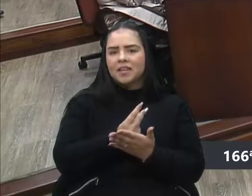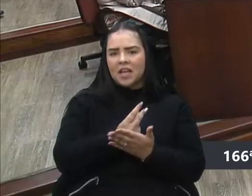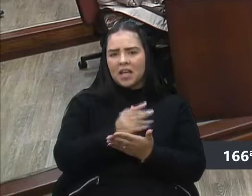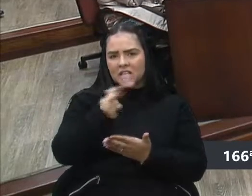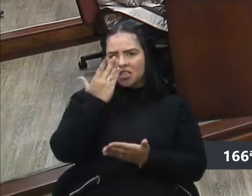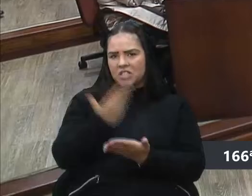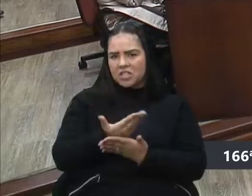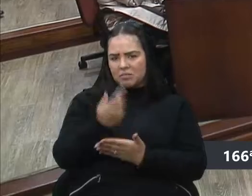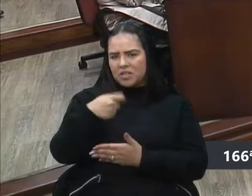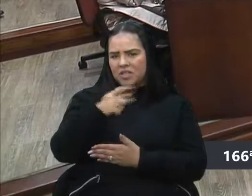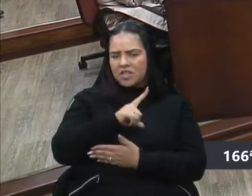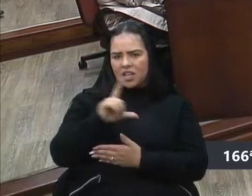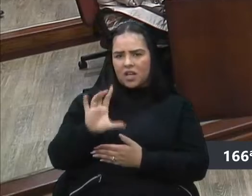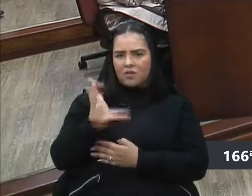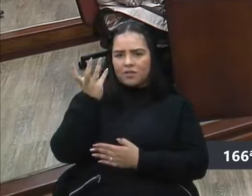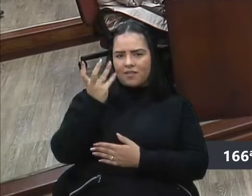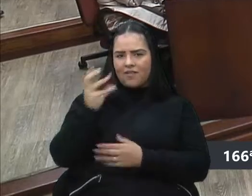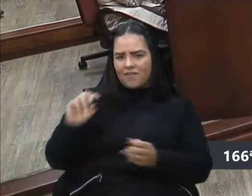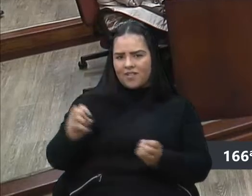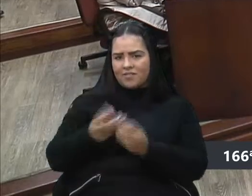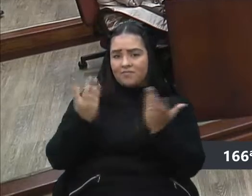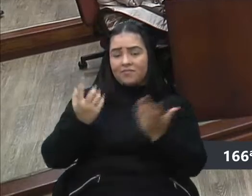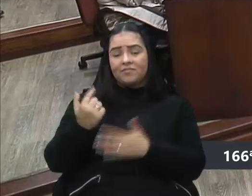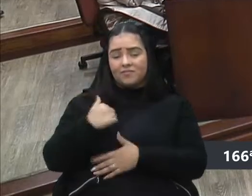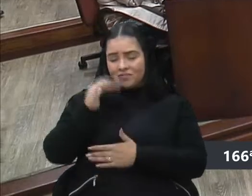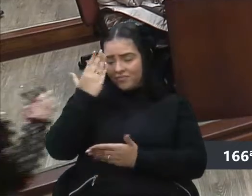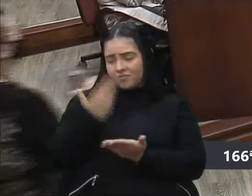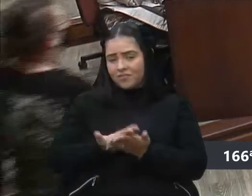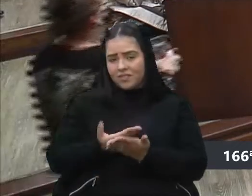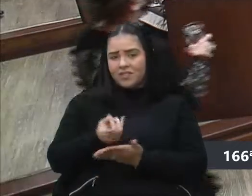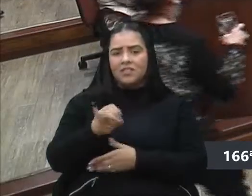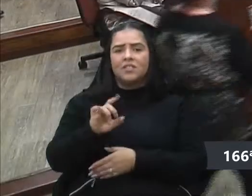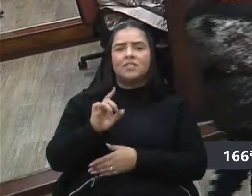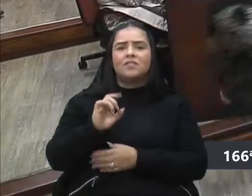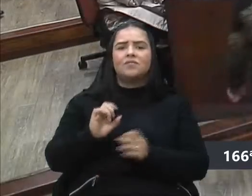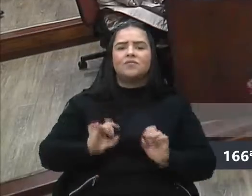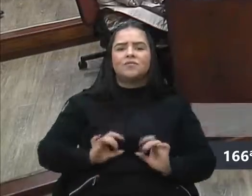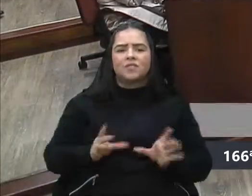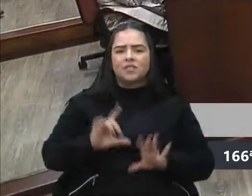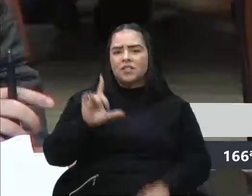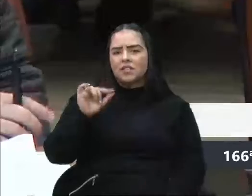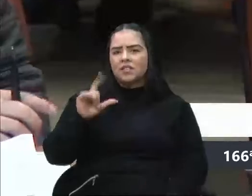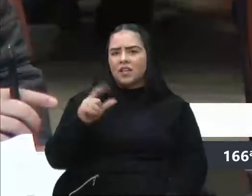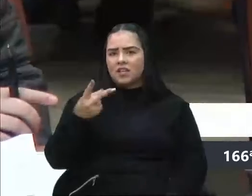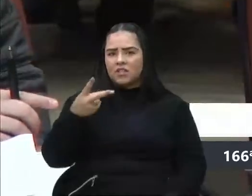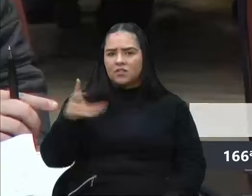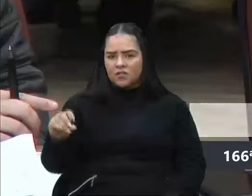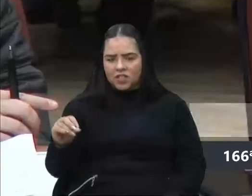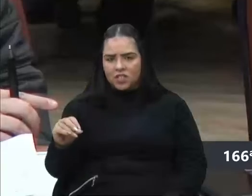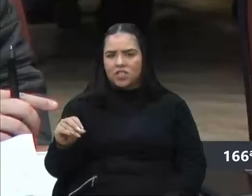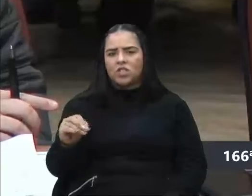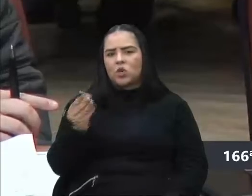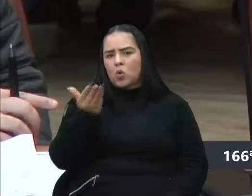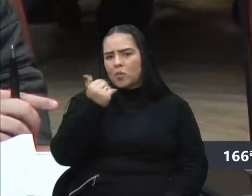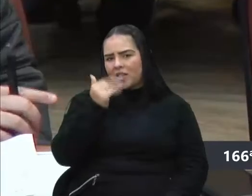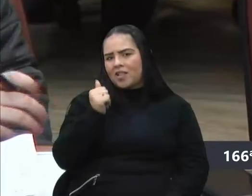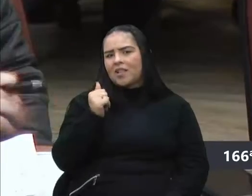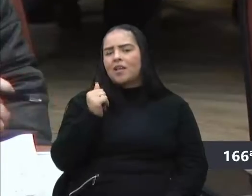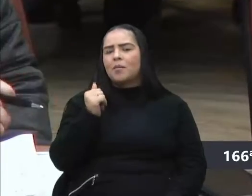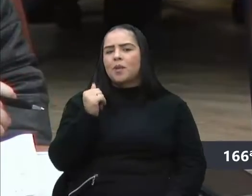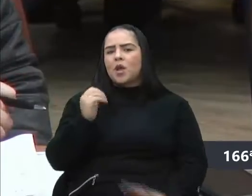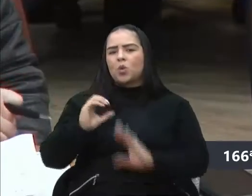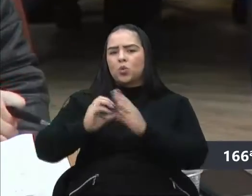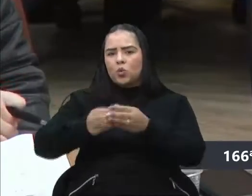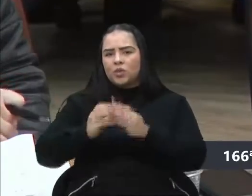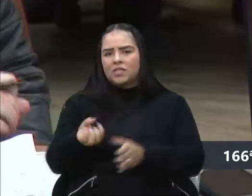festa. Enquanto estiver vendendo 10, 20 pratos de comida para os turistas de fora, que alguém estiver faturando,